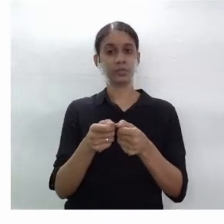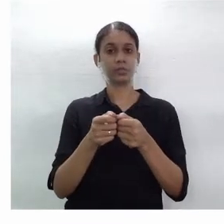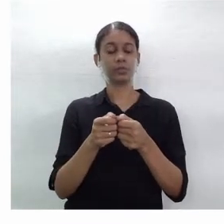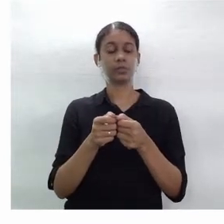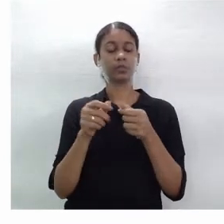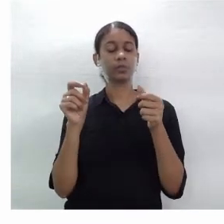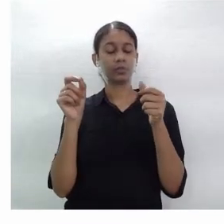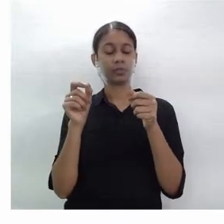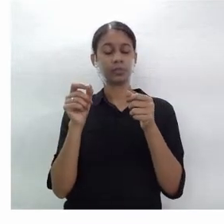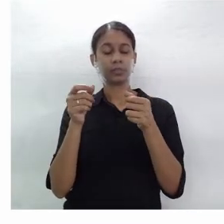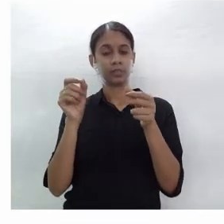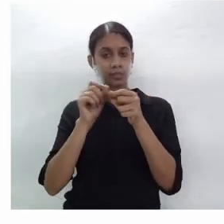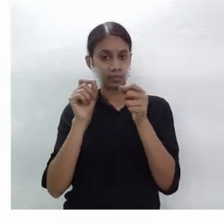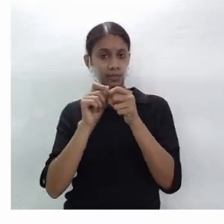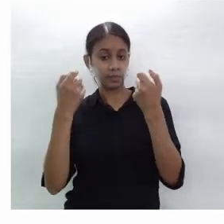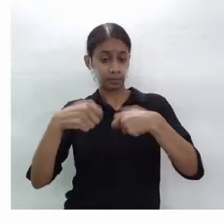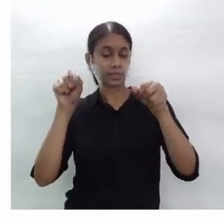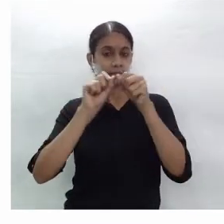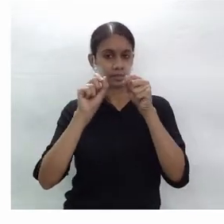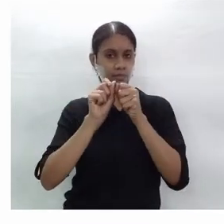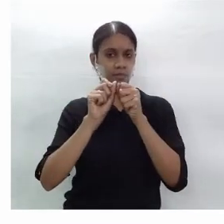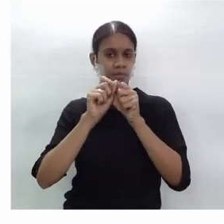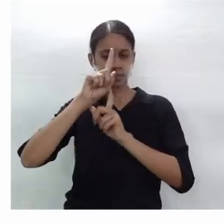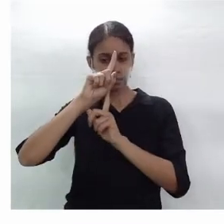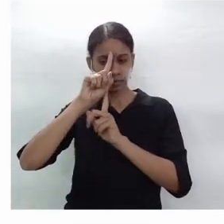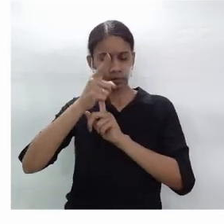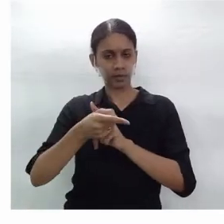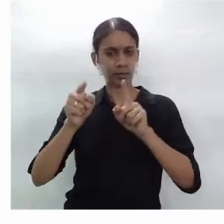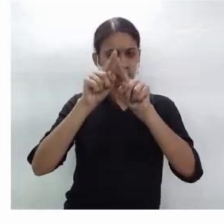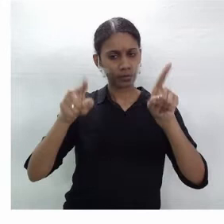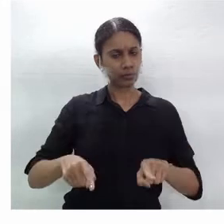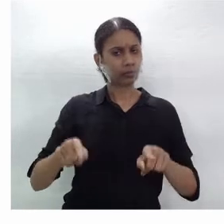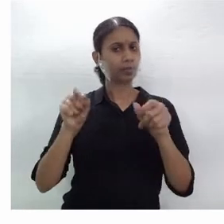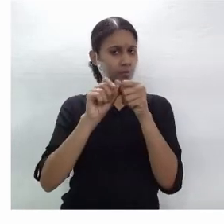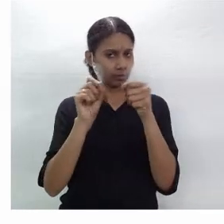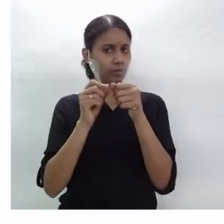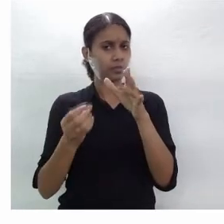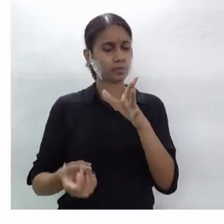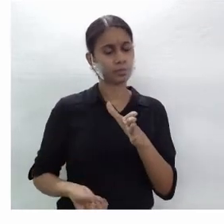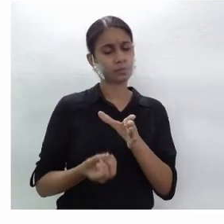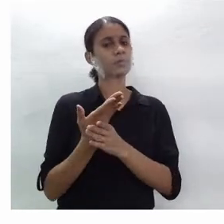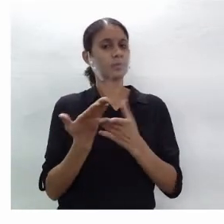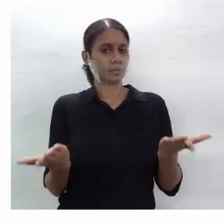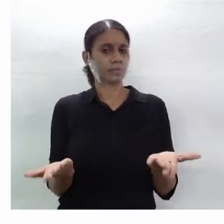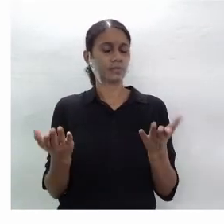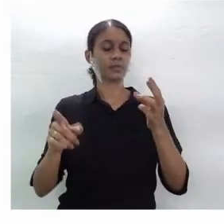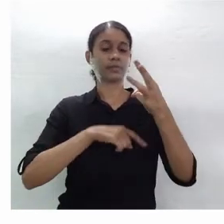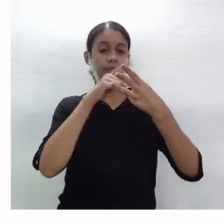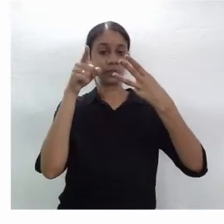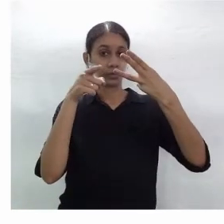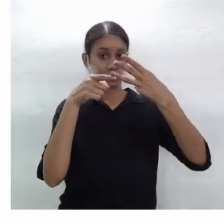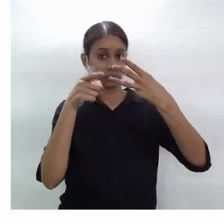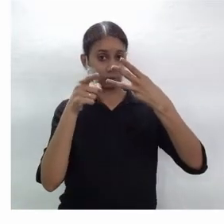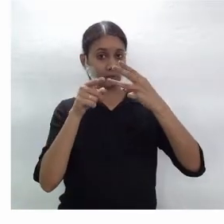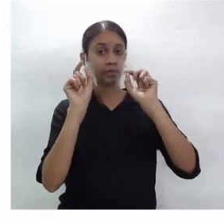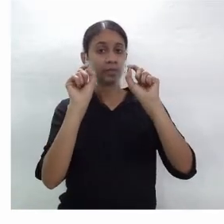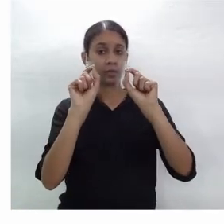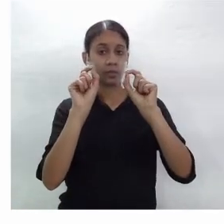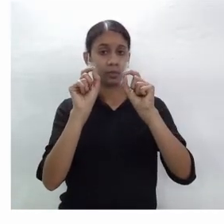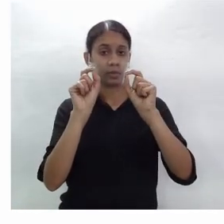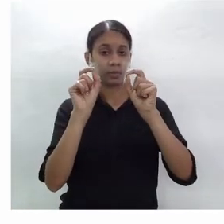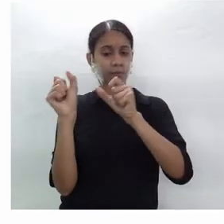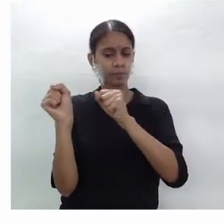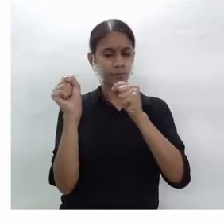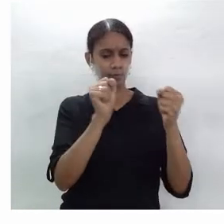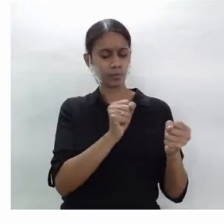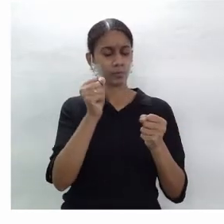projetos, executa os projetos. E nós temos aí o terceiro poder, que é o poder judiciário, que é o poder que